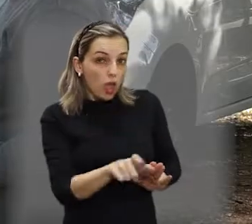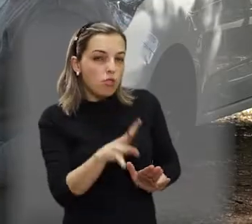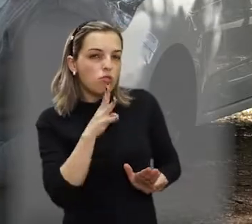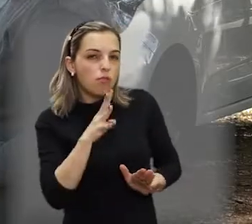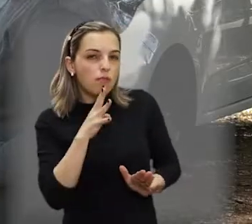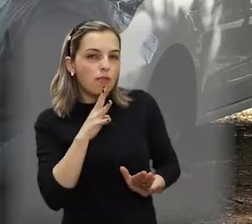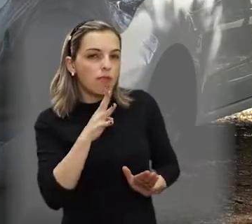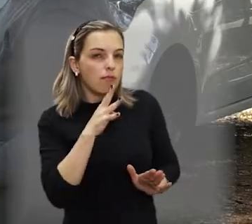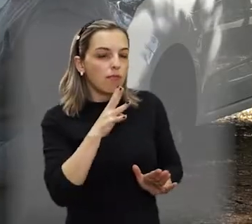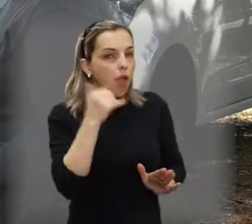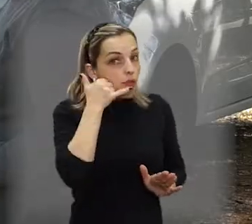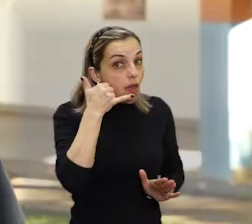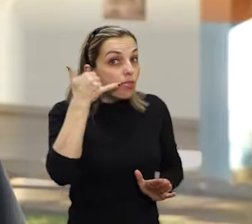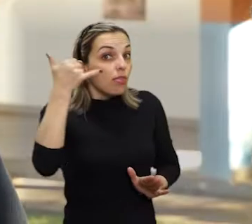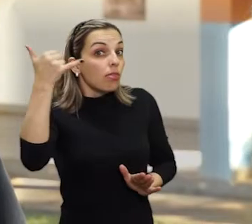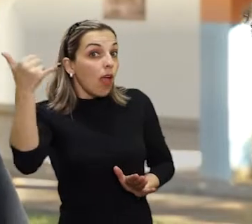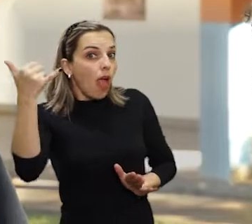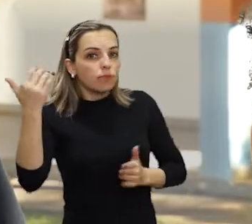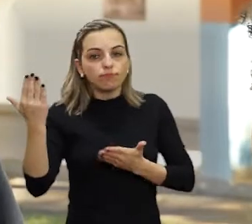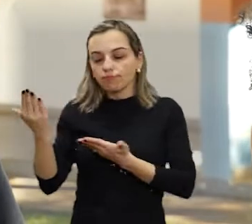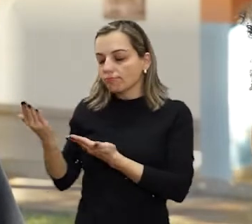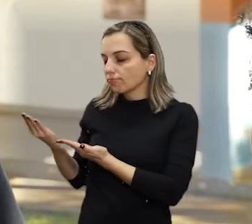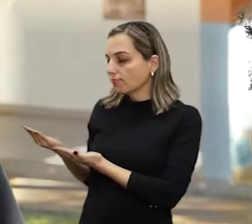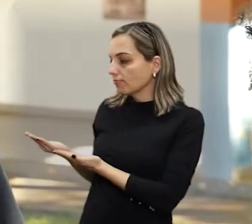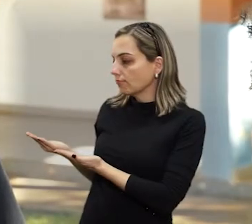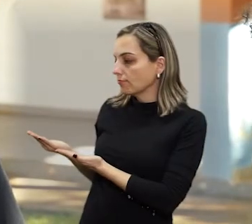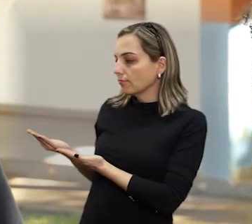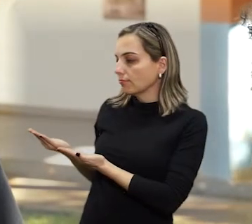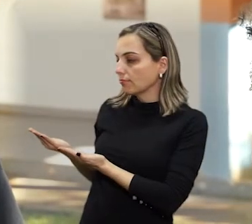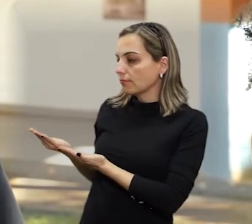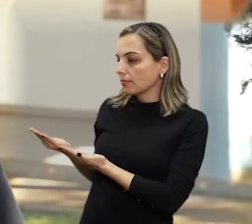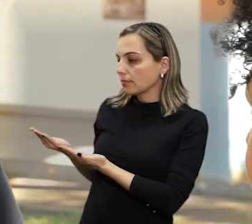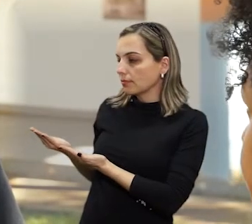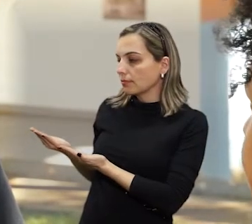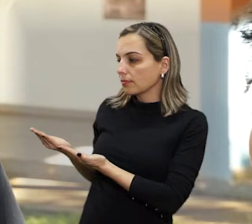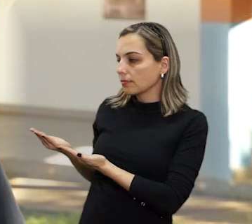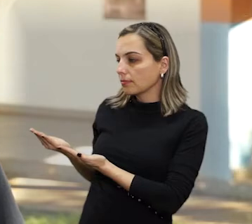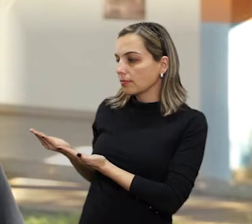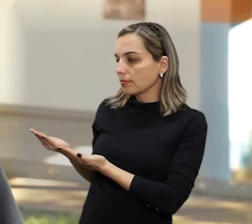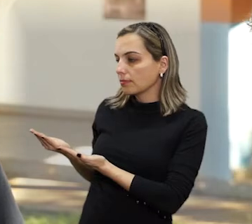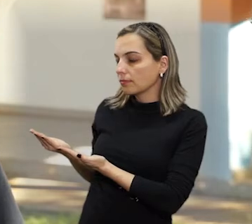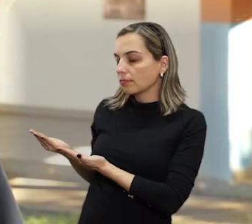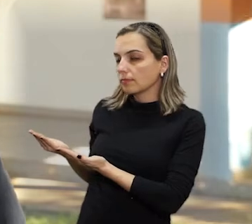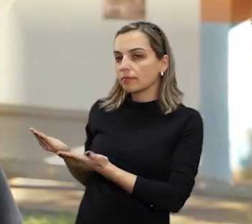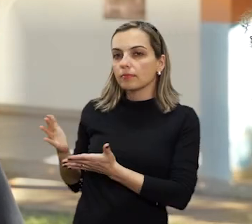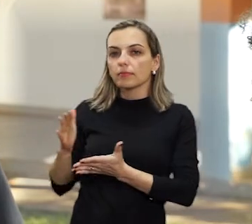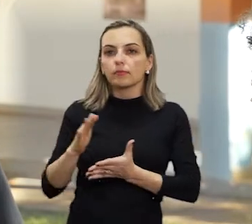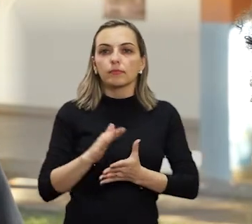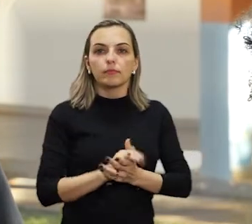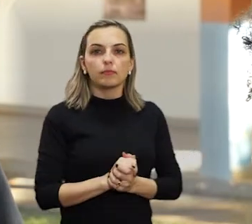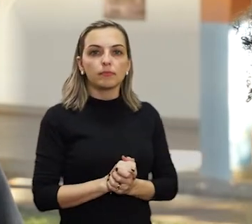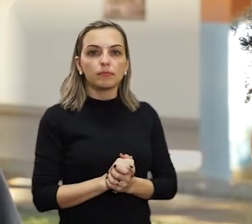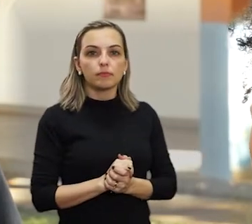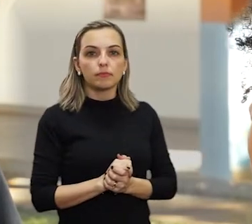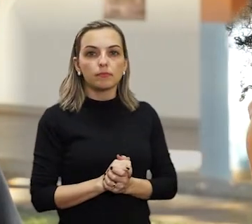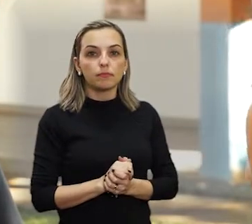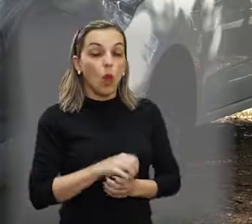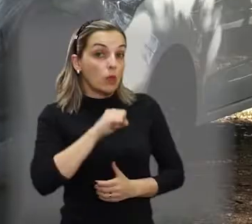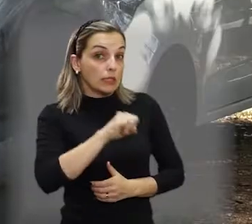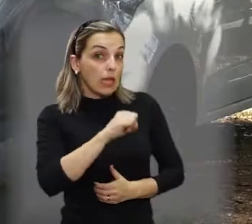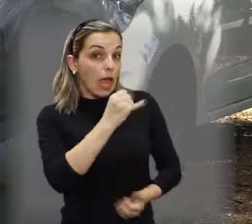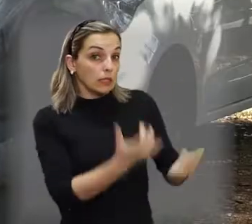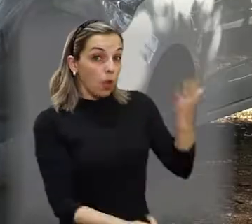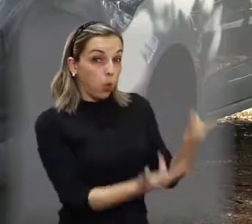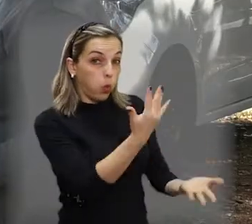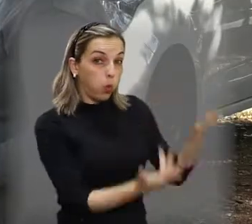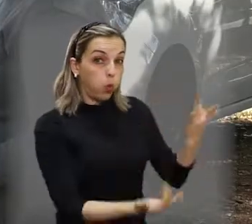o causador, o incendiador, ela pode acionar imediatamente a Guarda Municipal no 153 ou a Polícia Militar no 190,